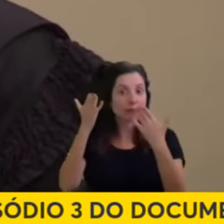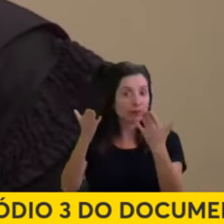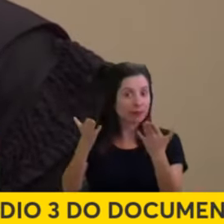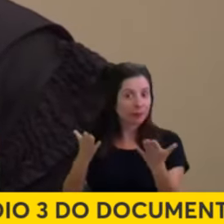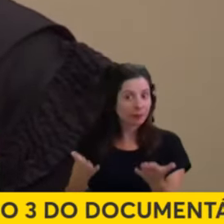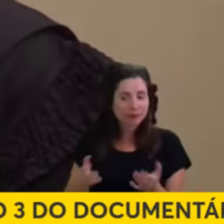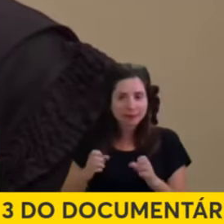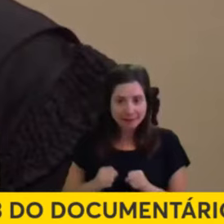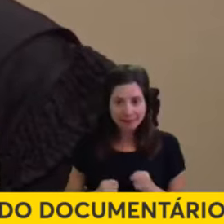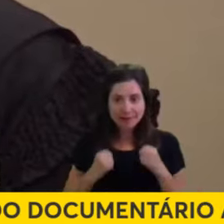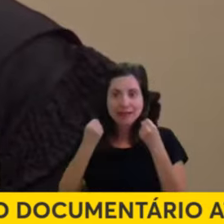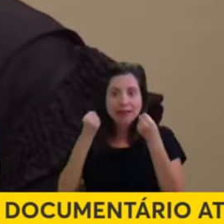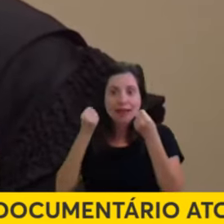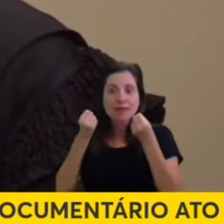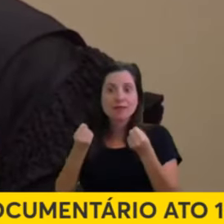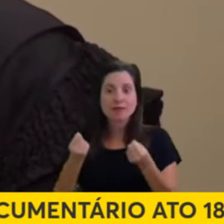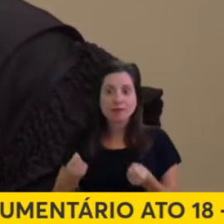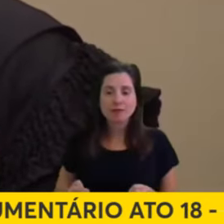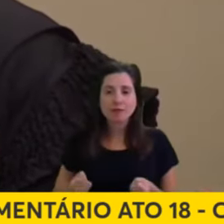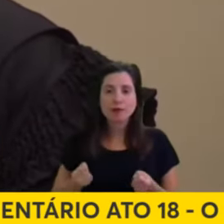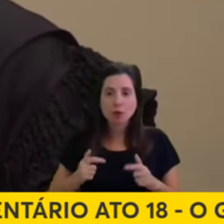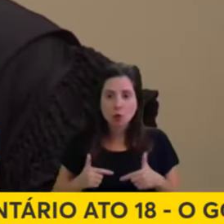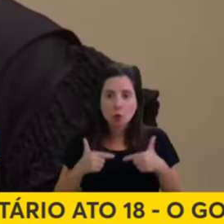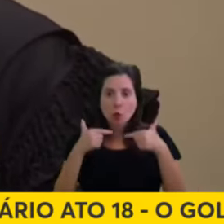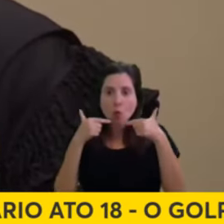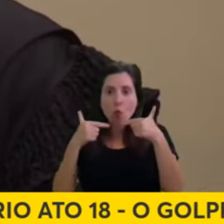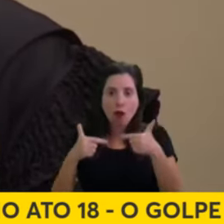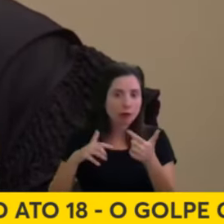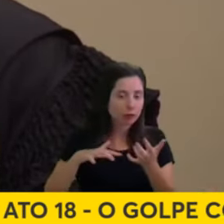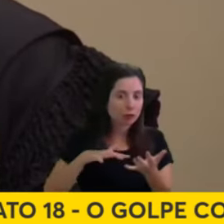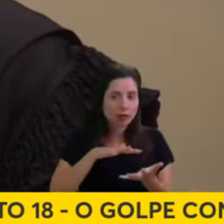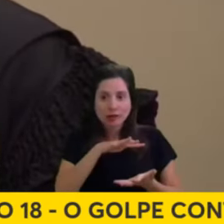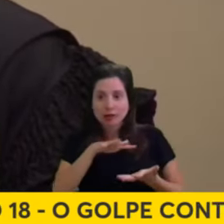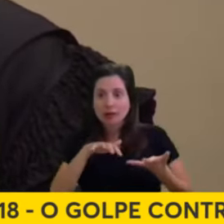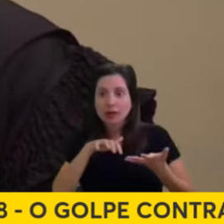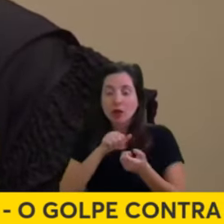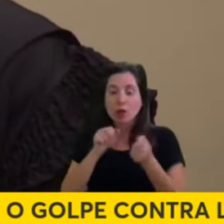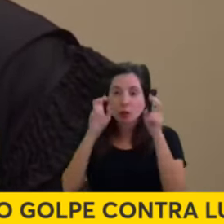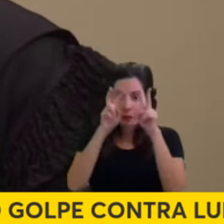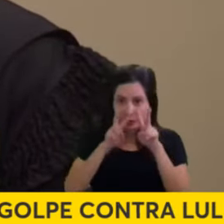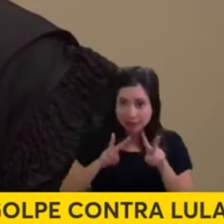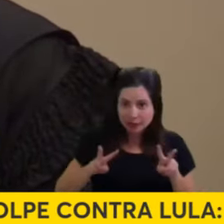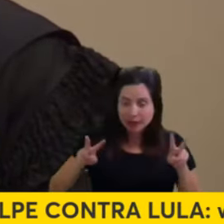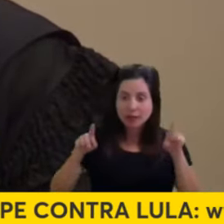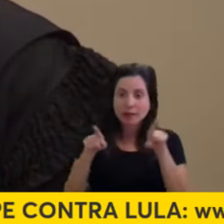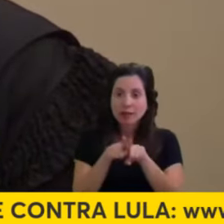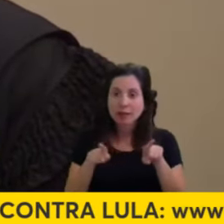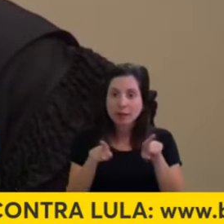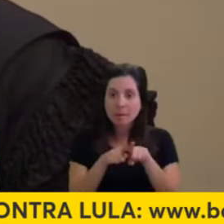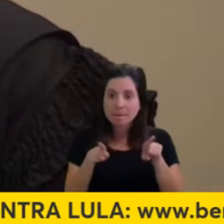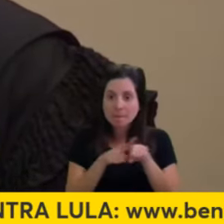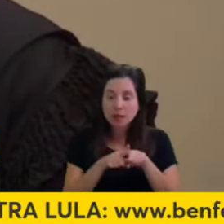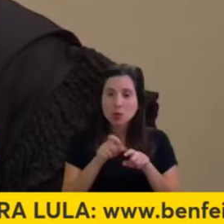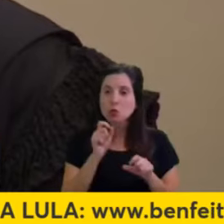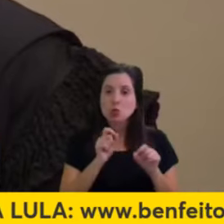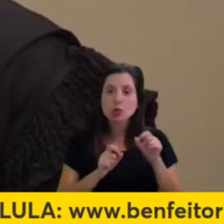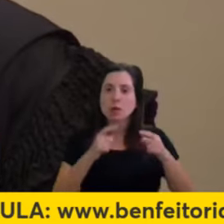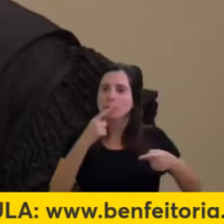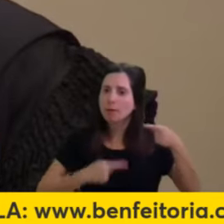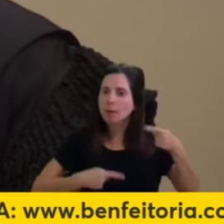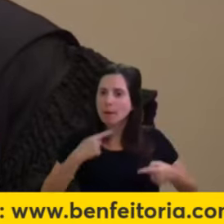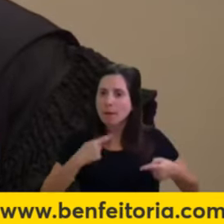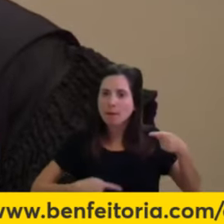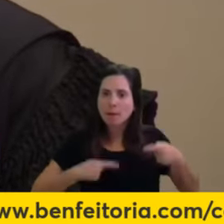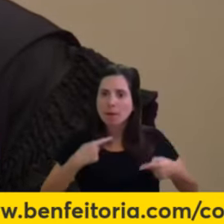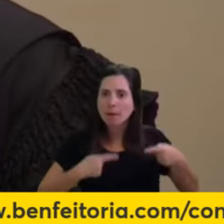estrita legalidade virou um ato revolucionário observe-se ainda com atenta preocupação a odiosa criminalização da política não podemos